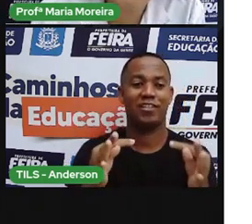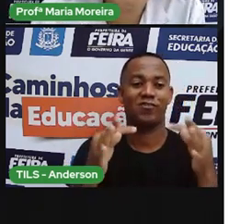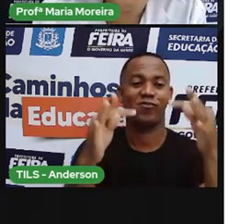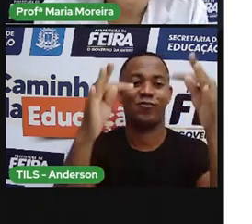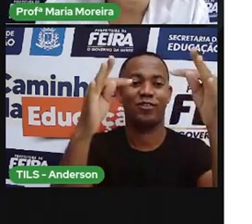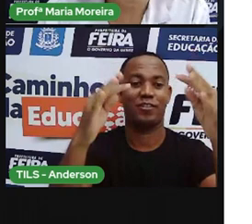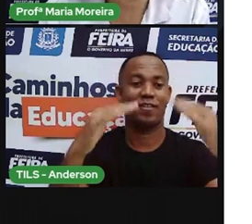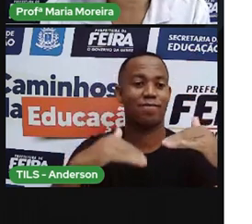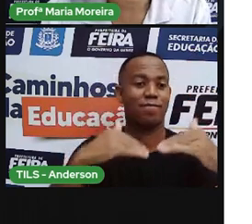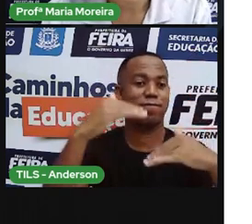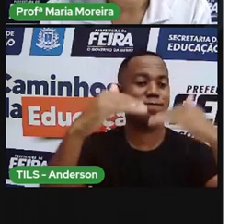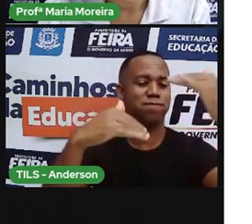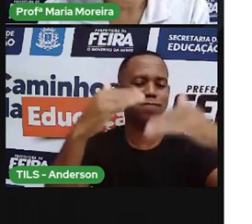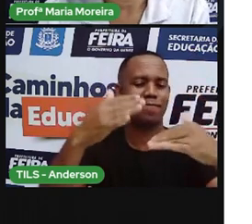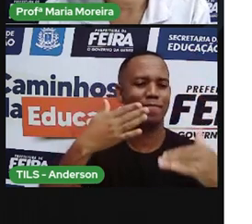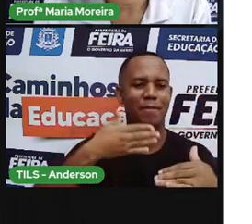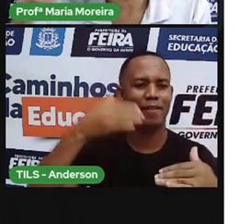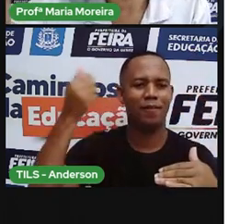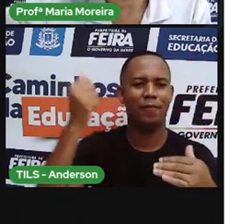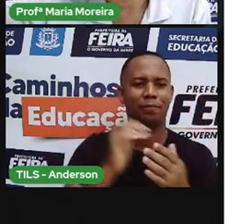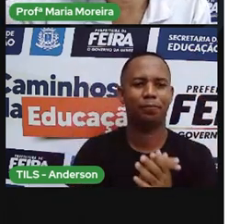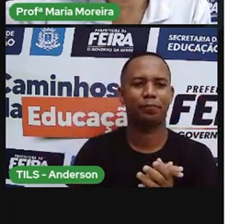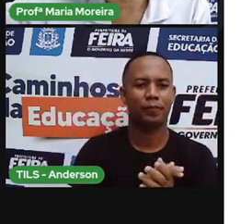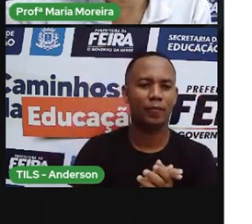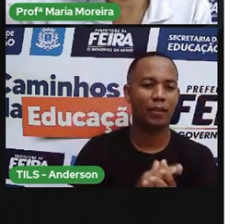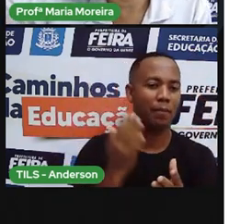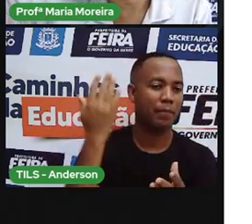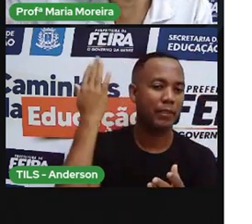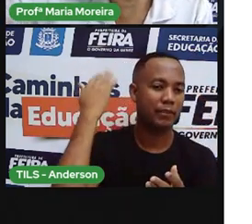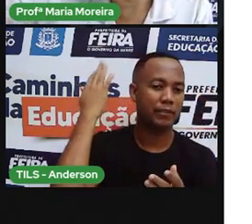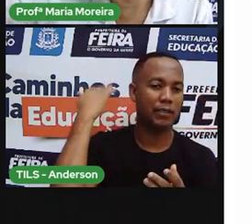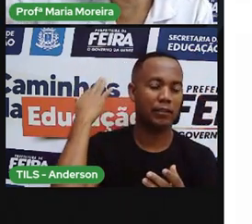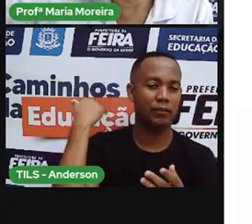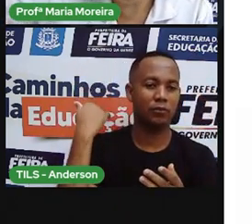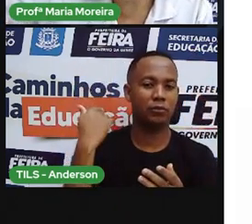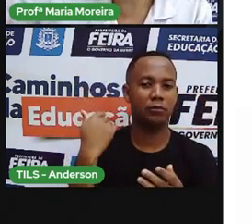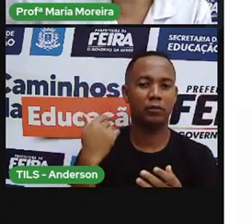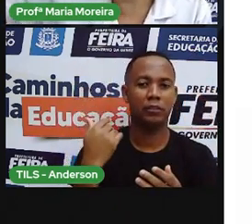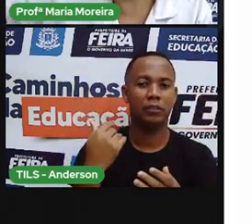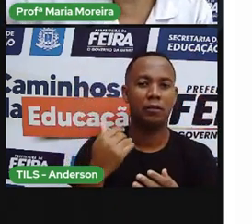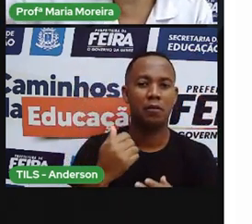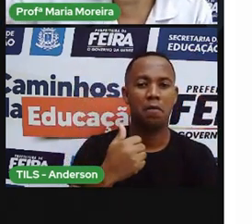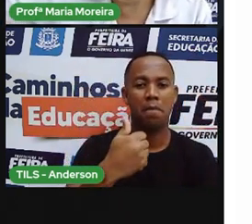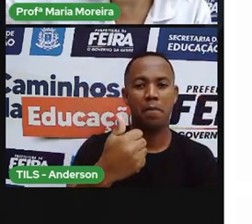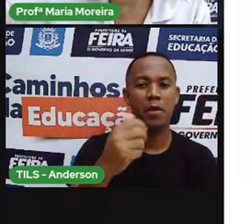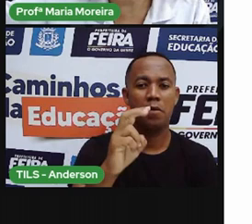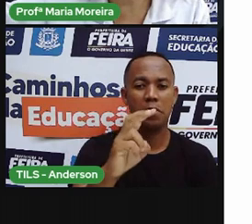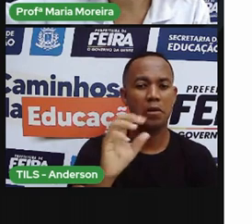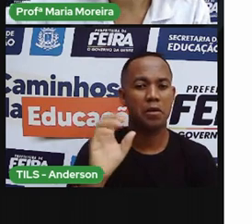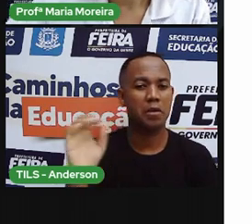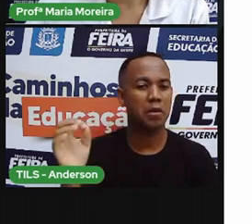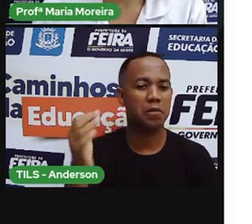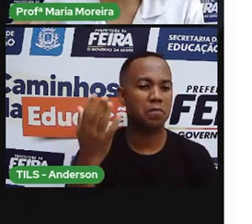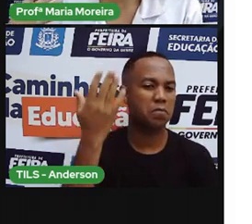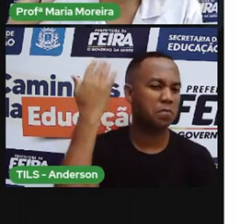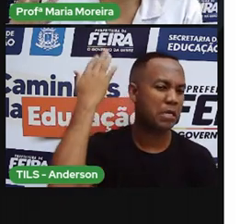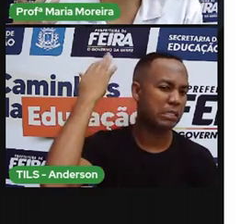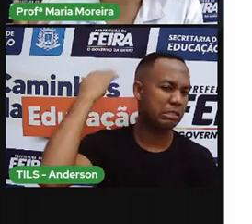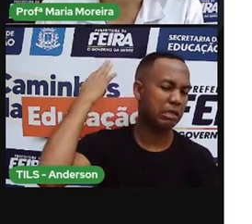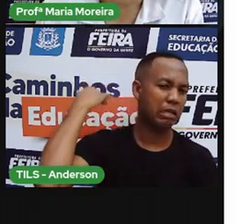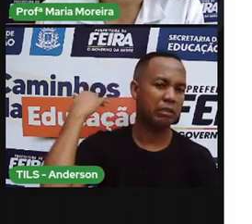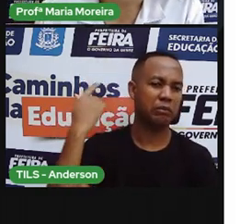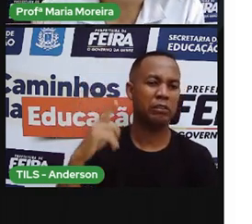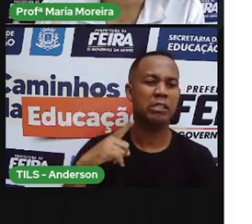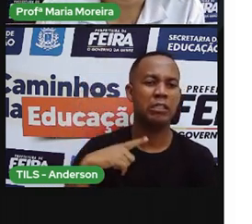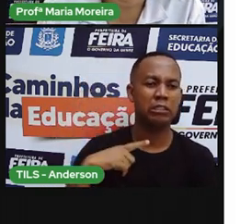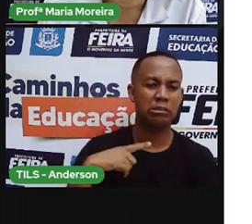Não é isso? Então, assim, na época das grandes navegações, lá em 1500, 1400 e alguma coisa, então, assim,